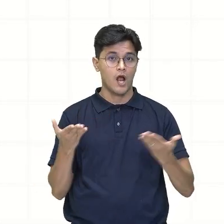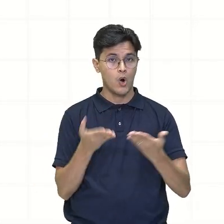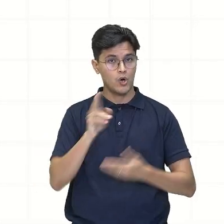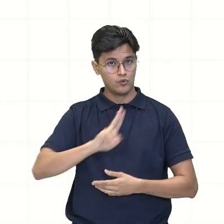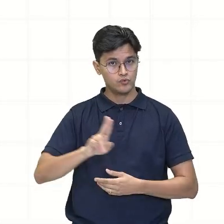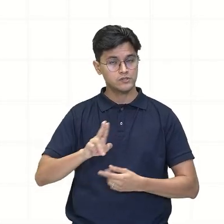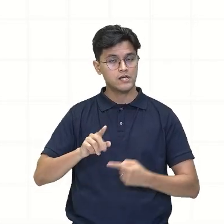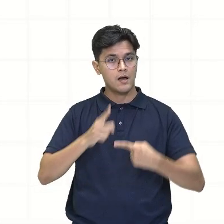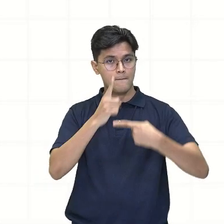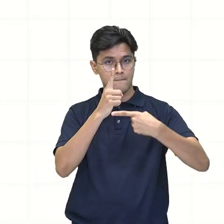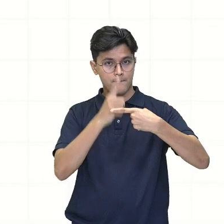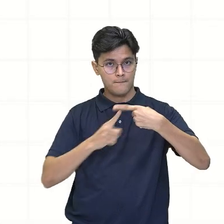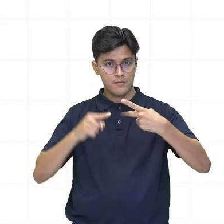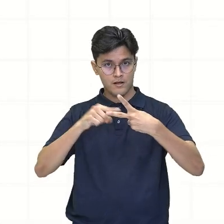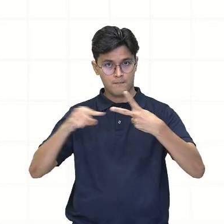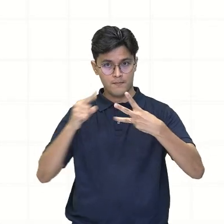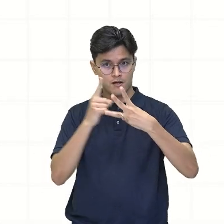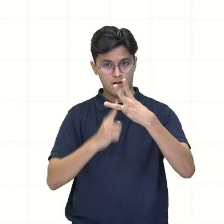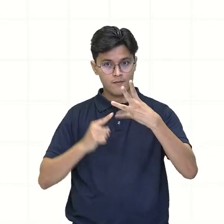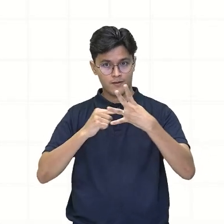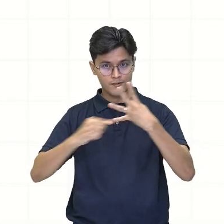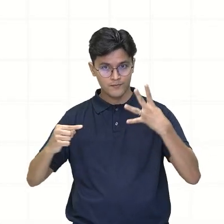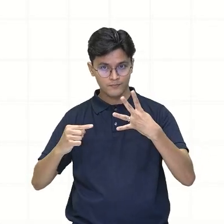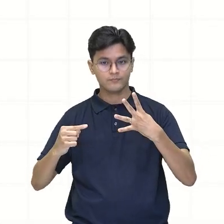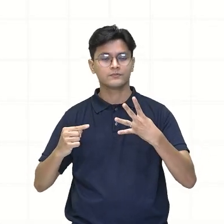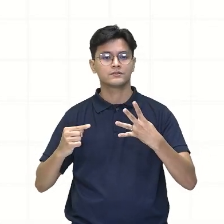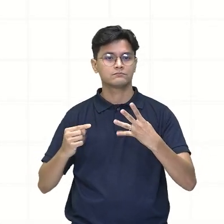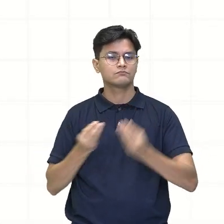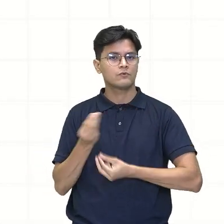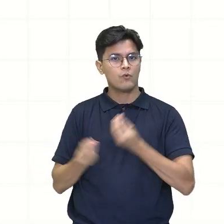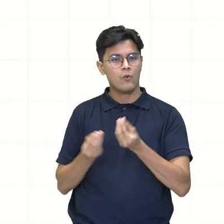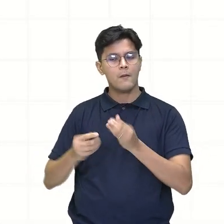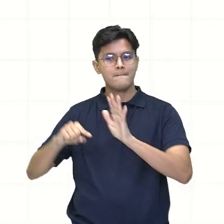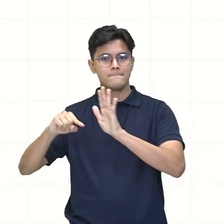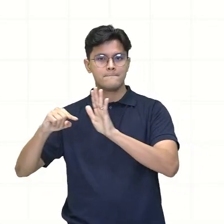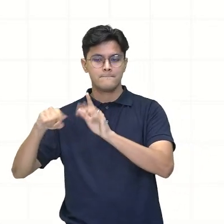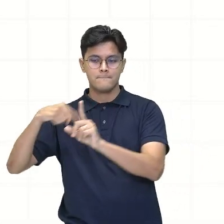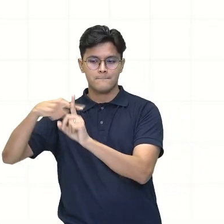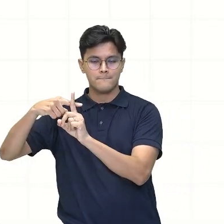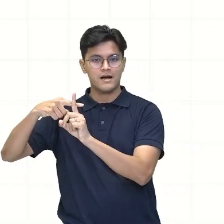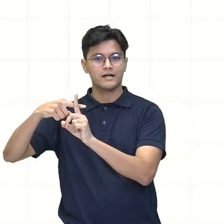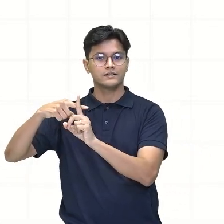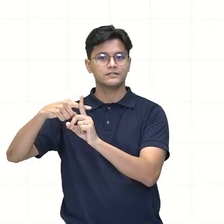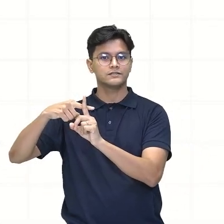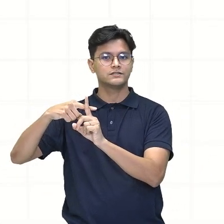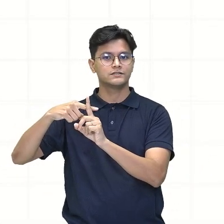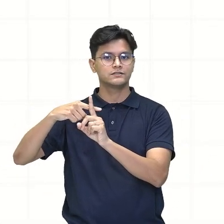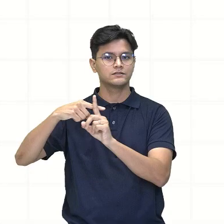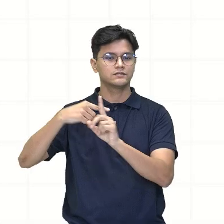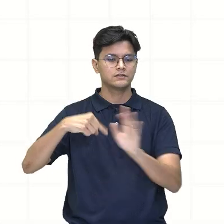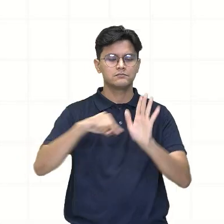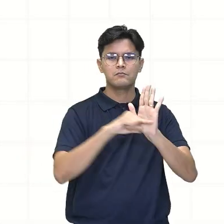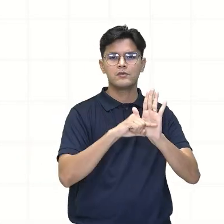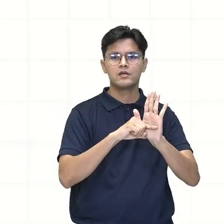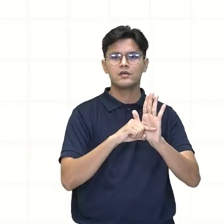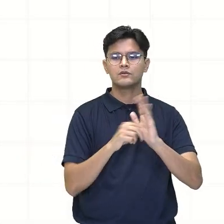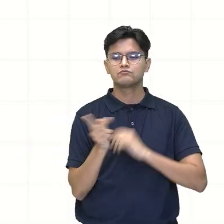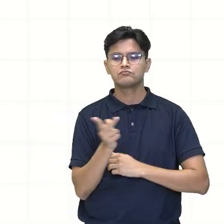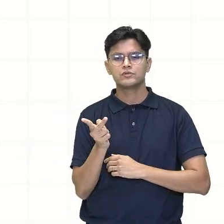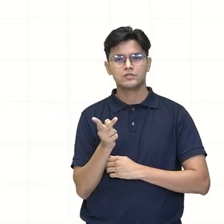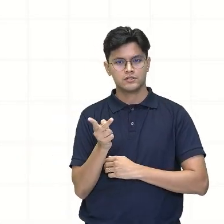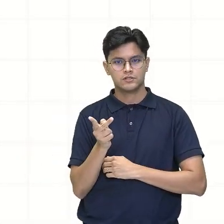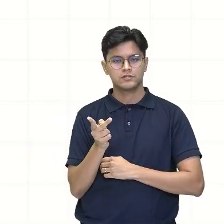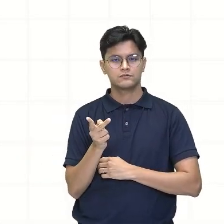né? Mais com menos. Vejam que aqui já não é mais multiplicação. A gente está somando com um